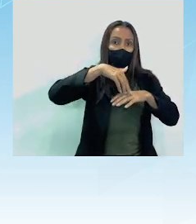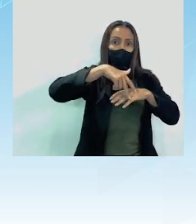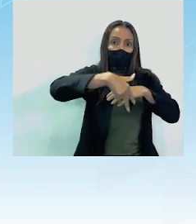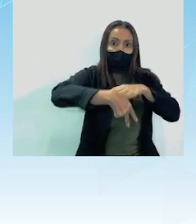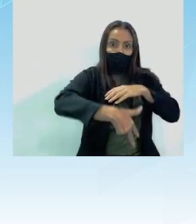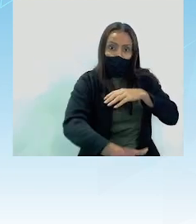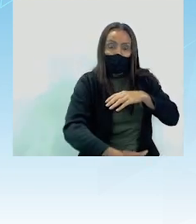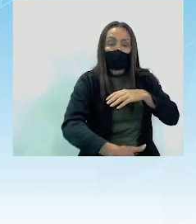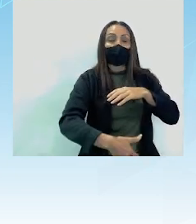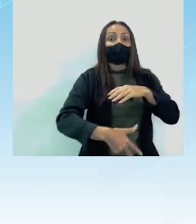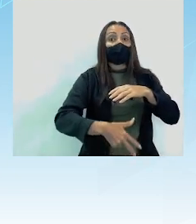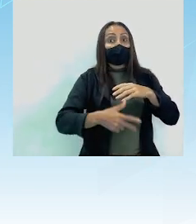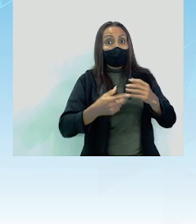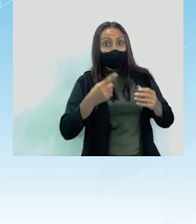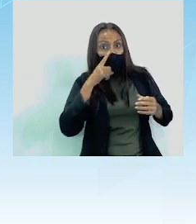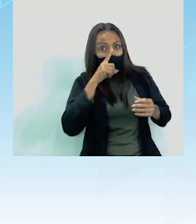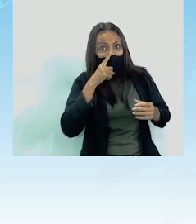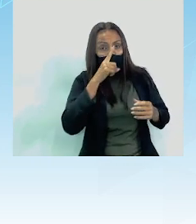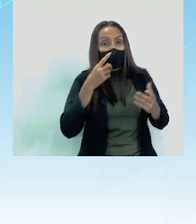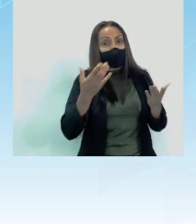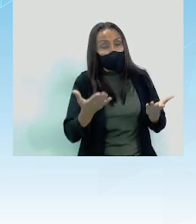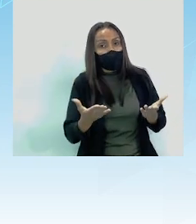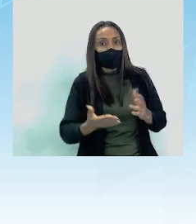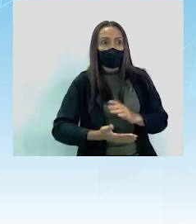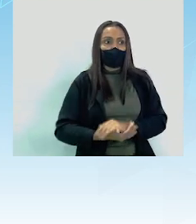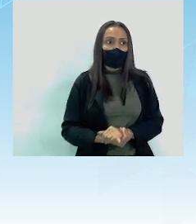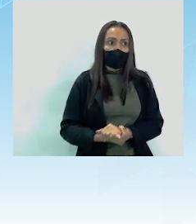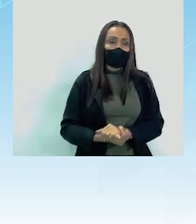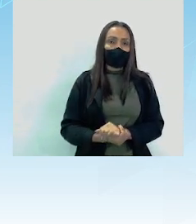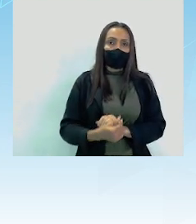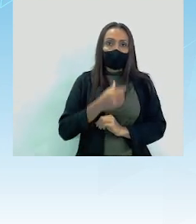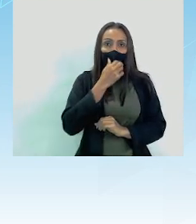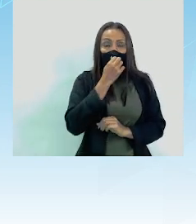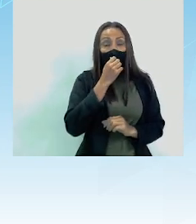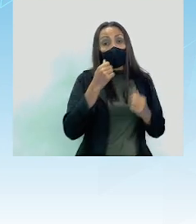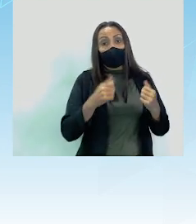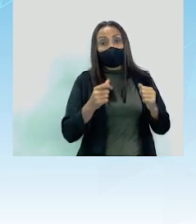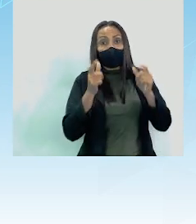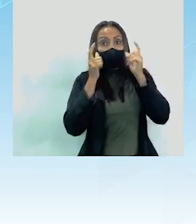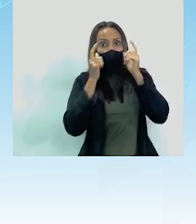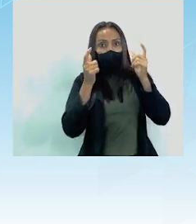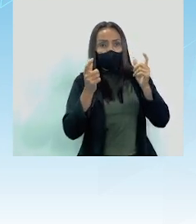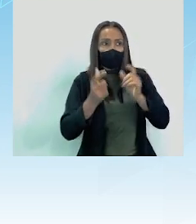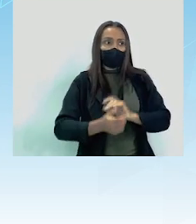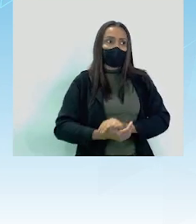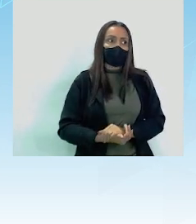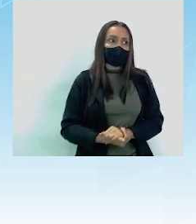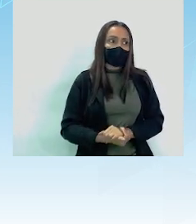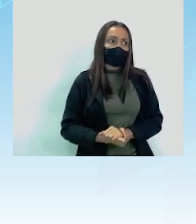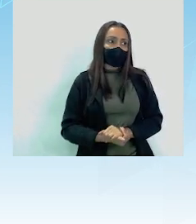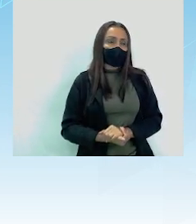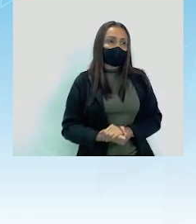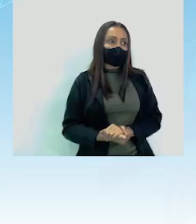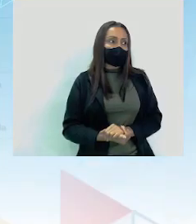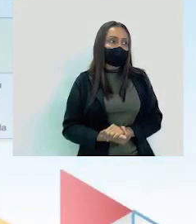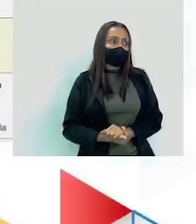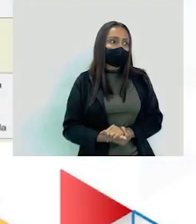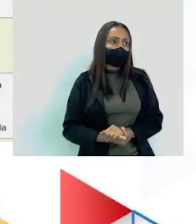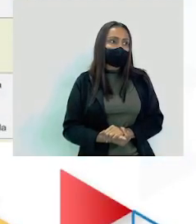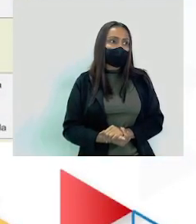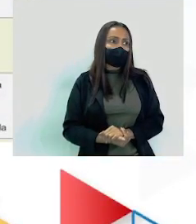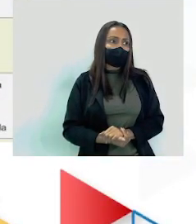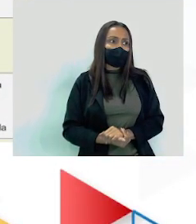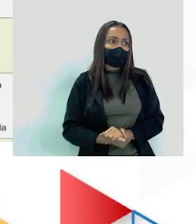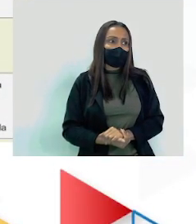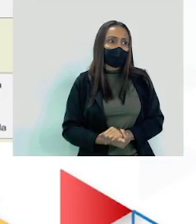o risco, ela se torna mais perigosa, então cabe a gente ficar atento a isso daí. tá? Grau de